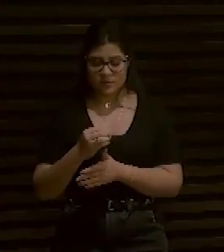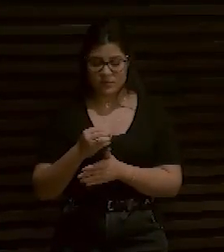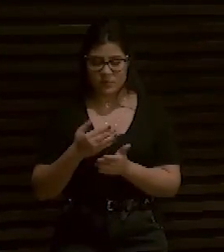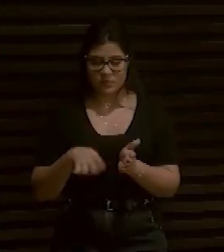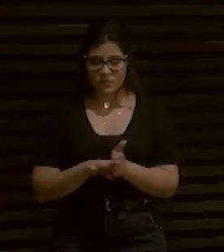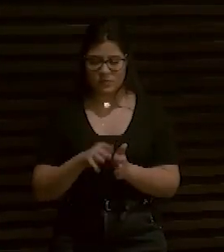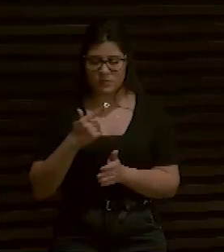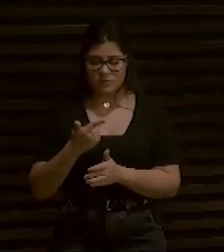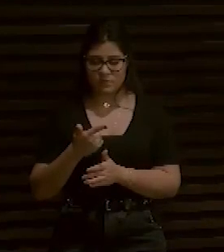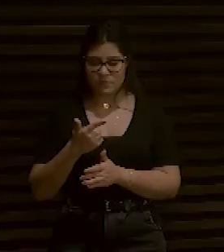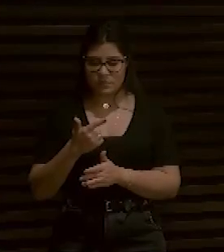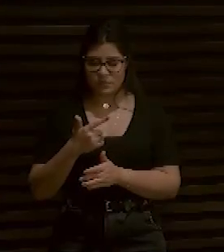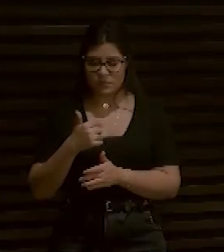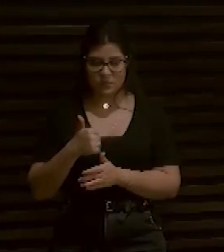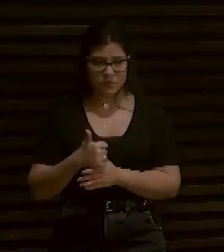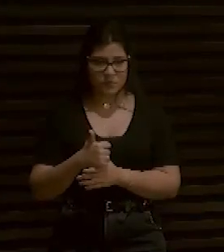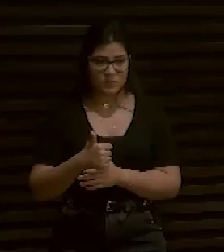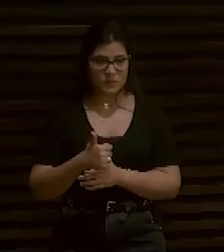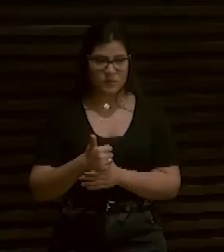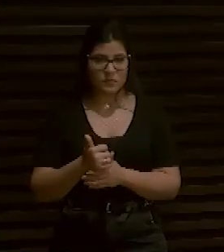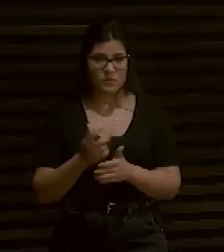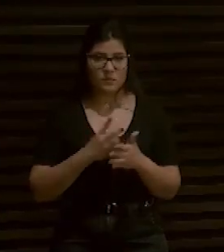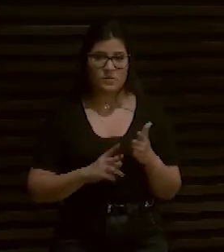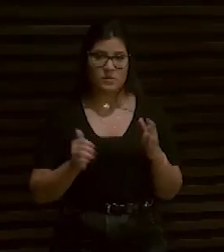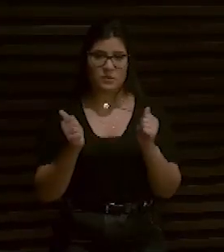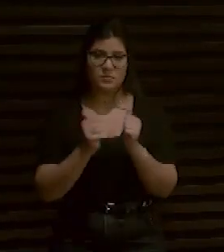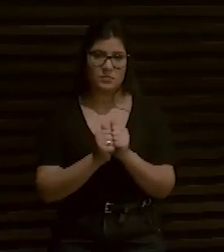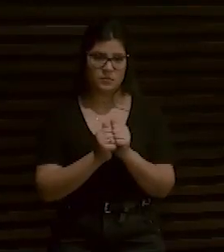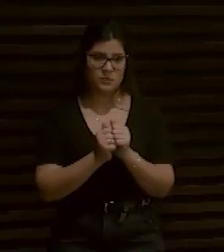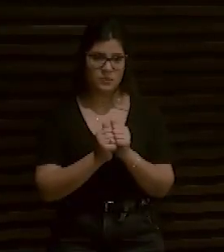agora pouco foi lido aqui na frente.